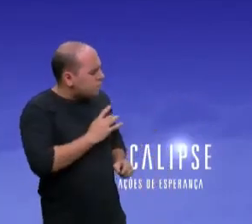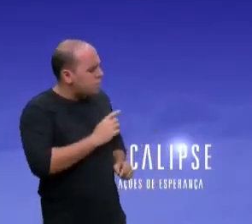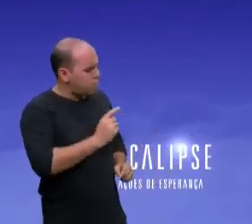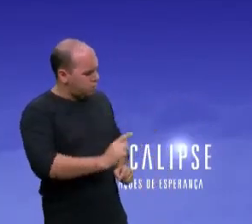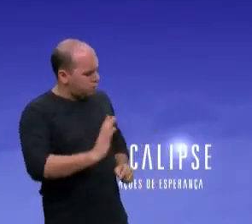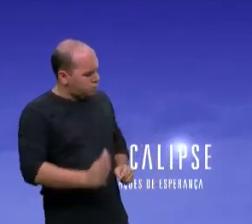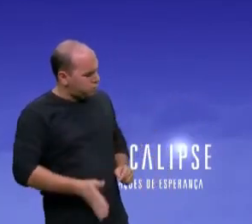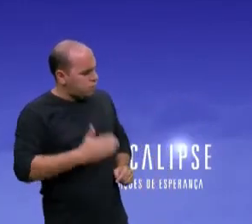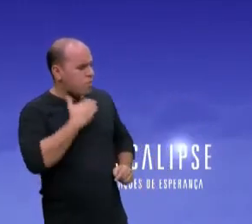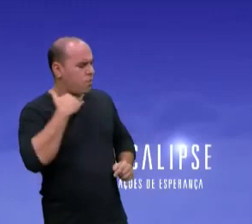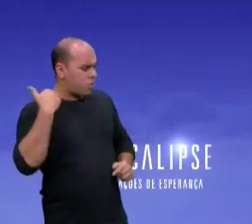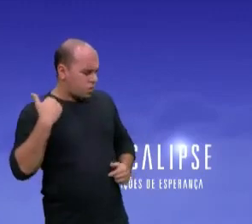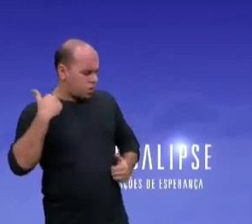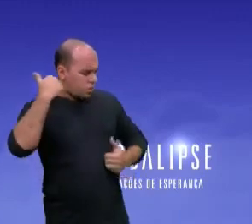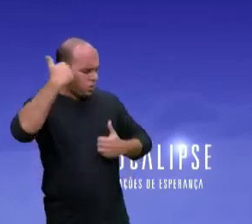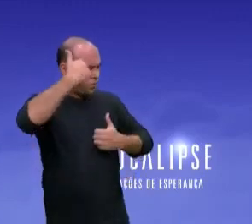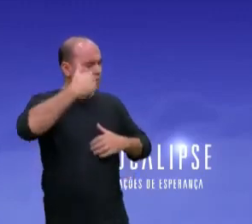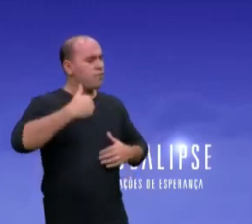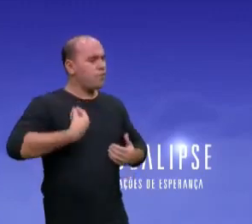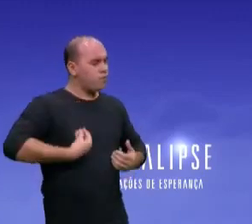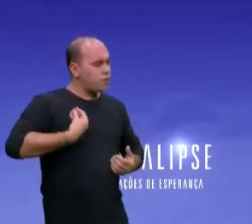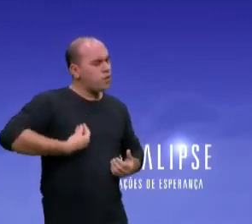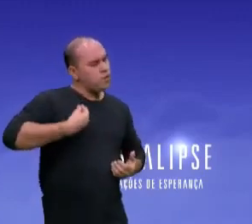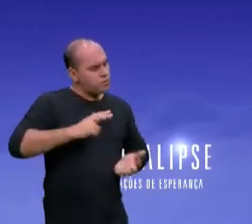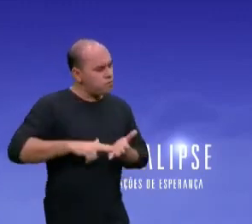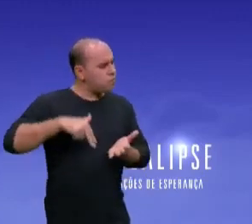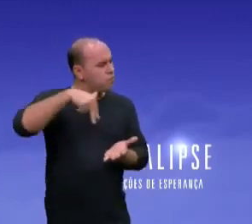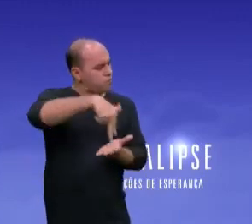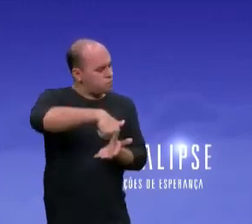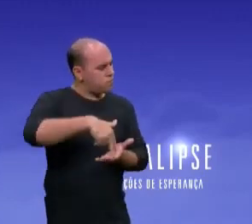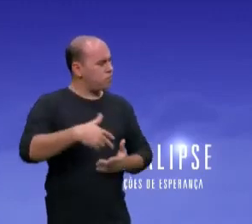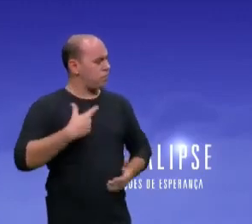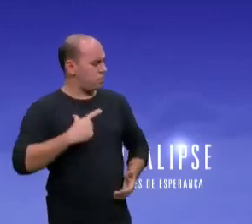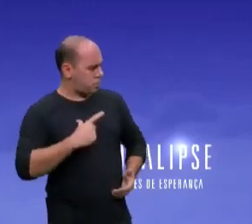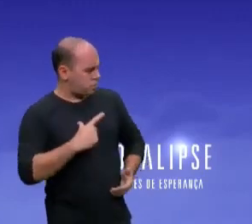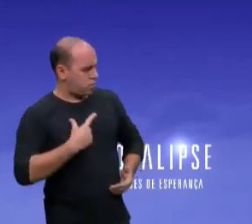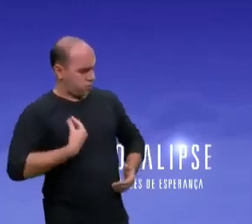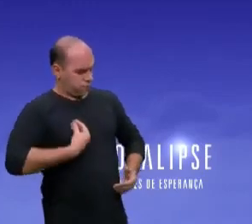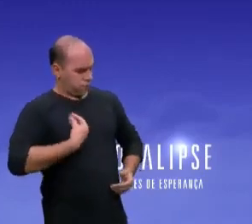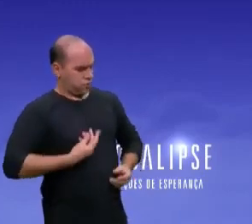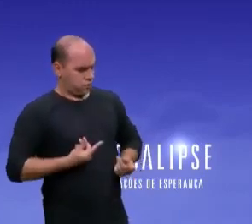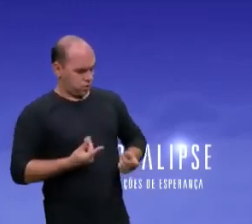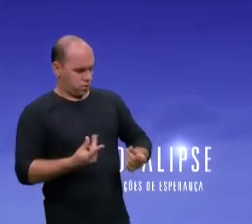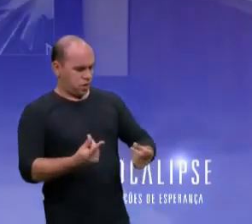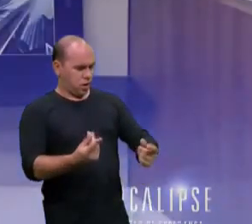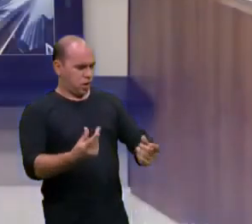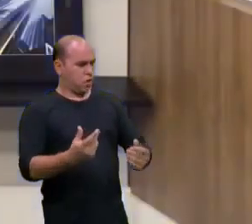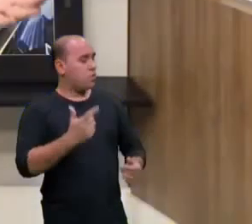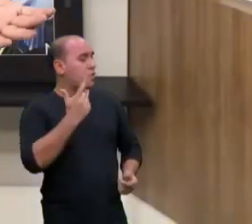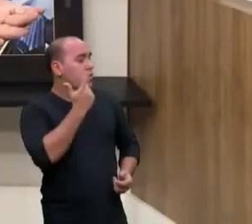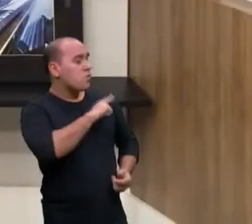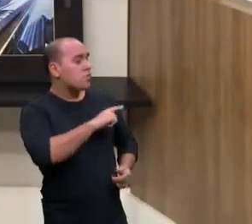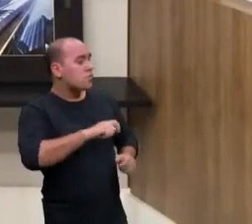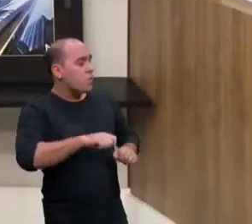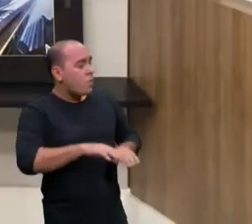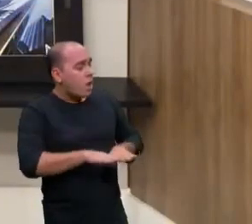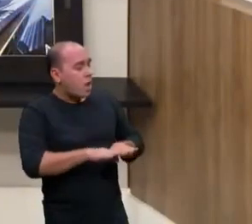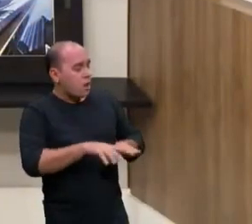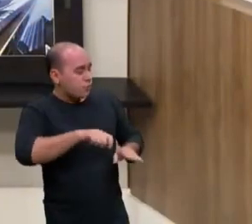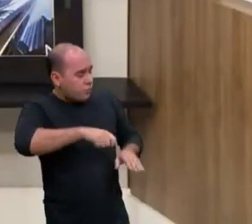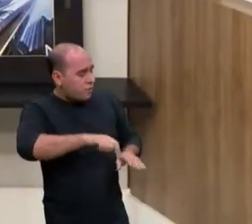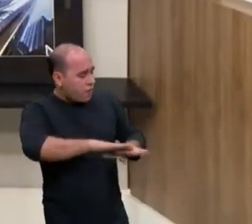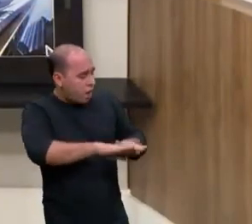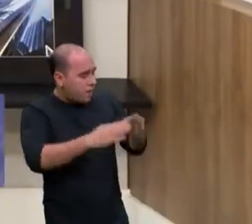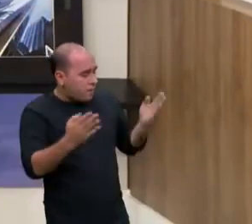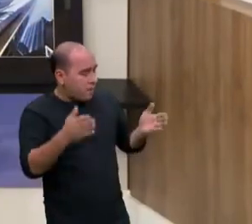estive morto mas eis que estou vivo pelos séculos dos séculos e tenho as chaves da Morte e do inferno esse alguém